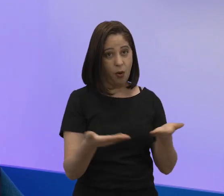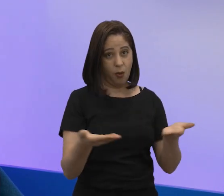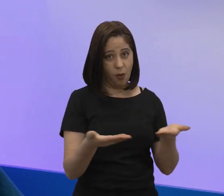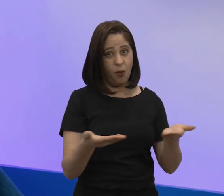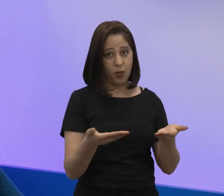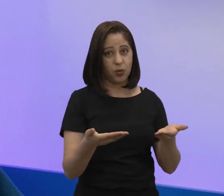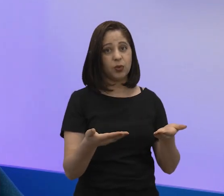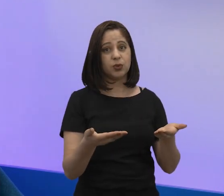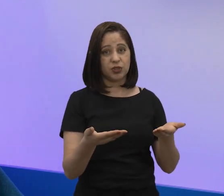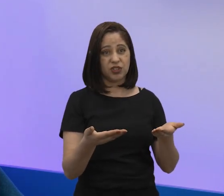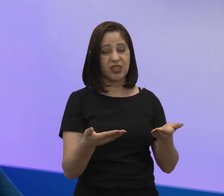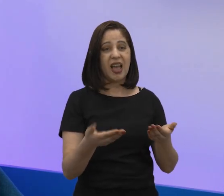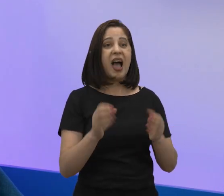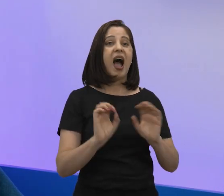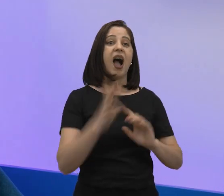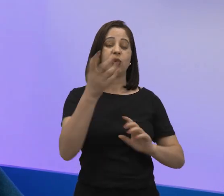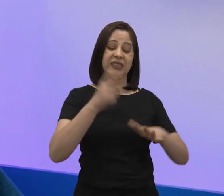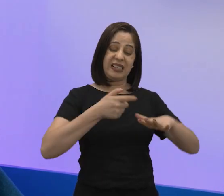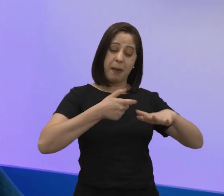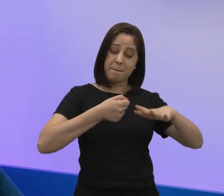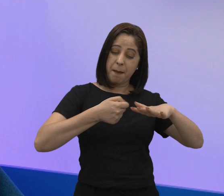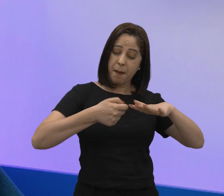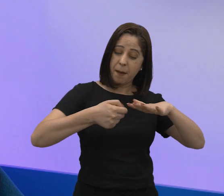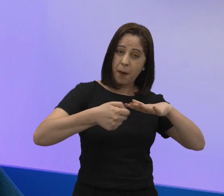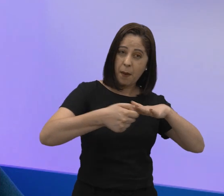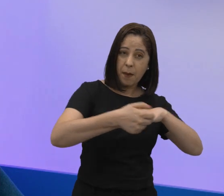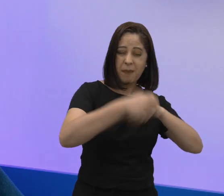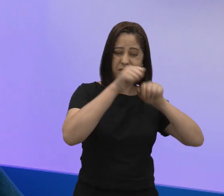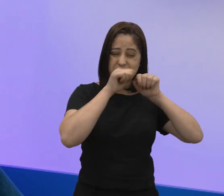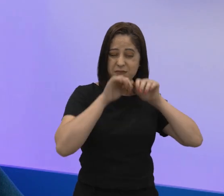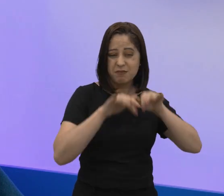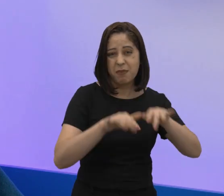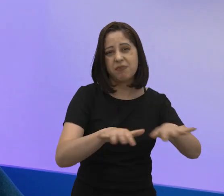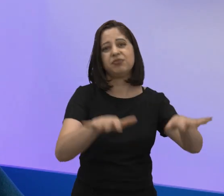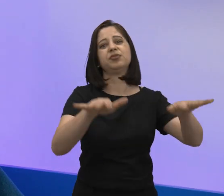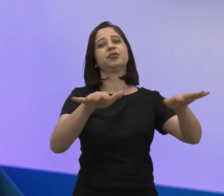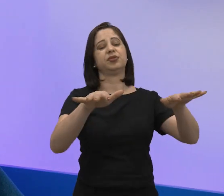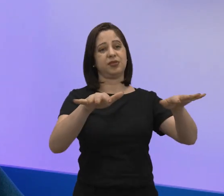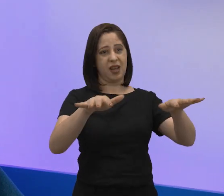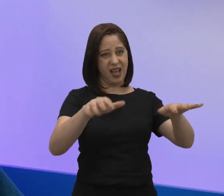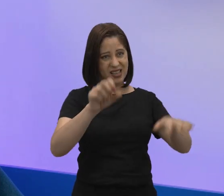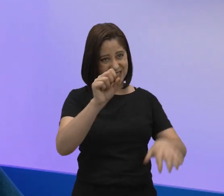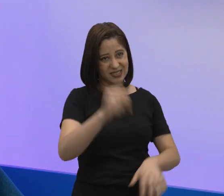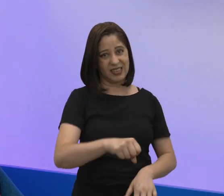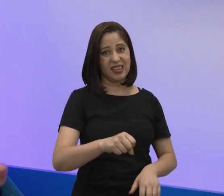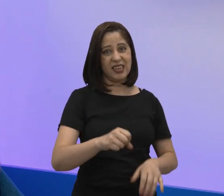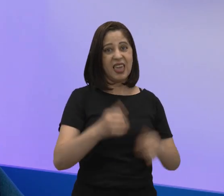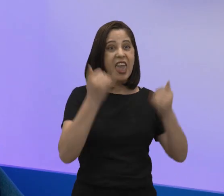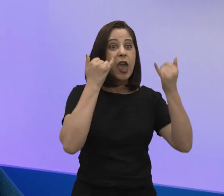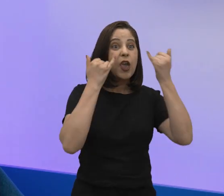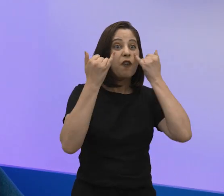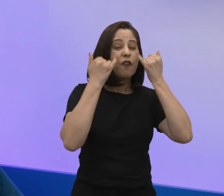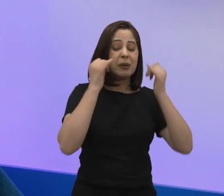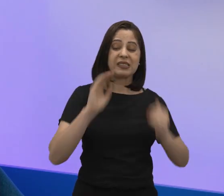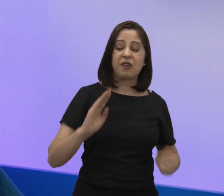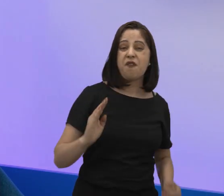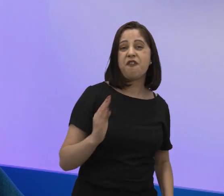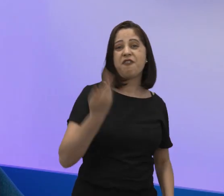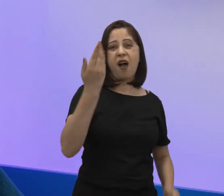nós chamamos de desinformação, tendo em vista essa quantidade de